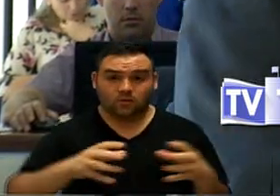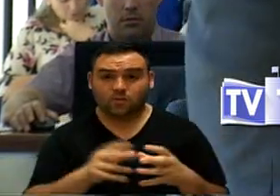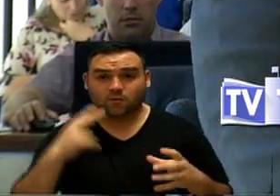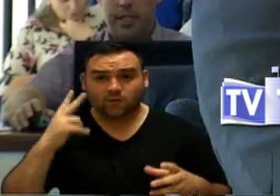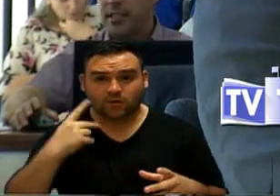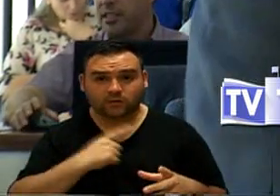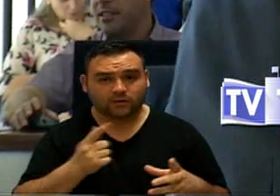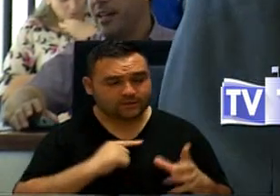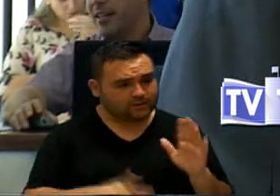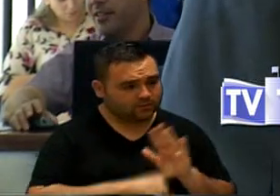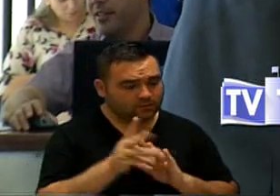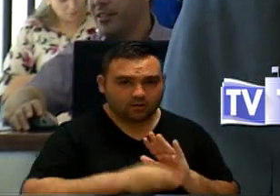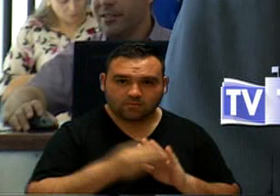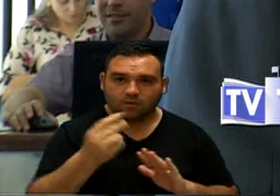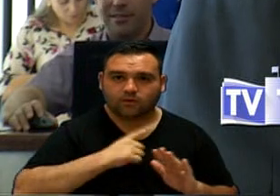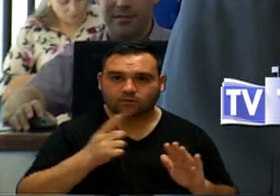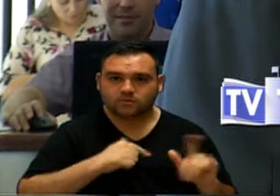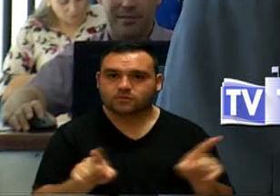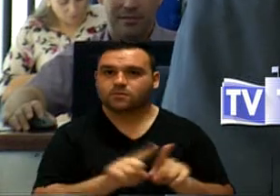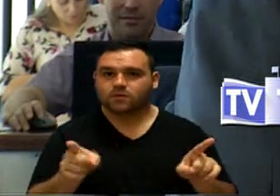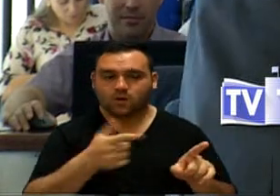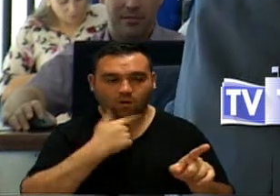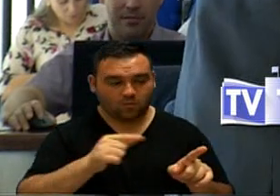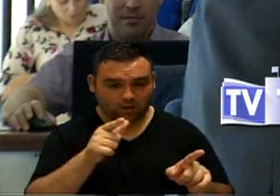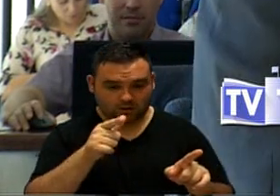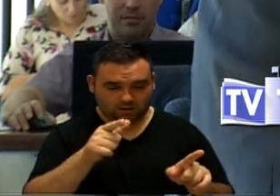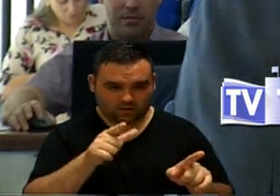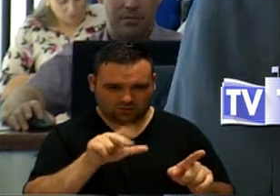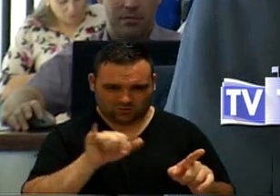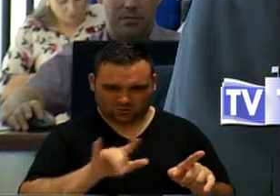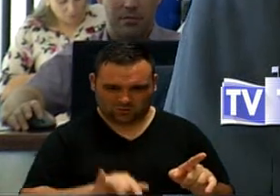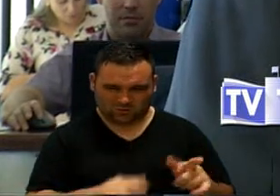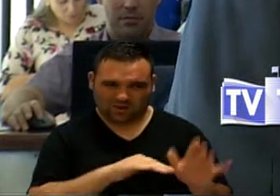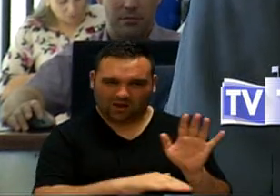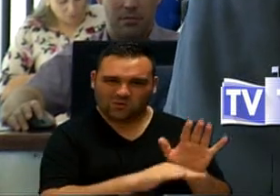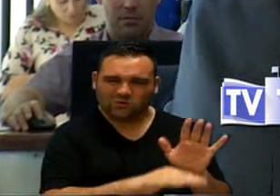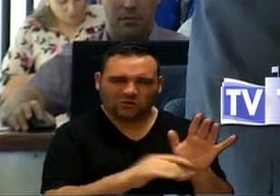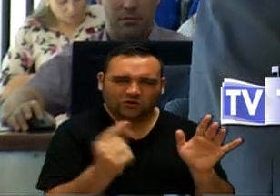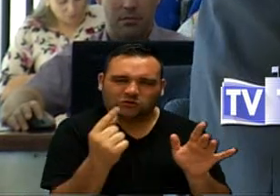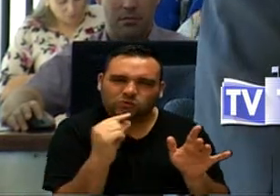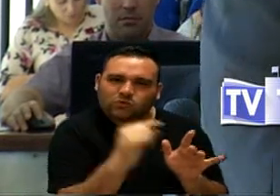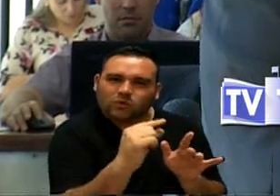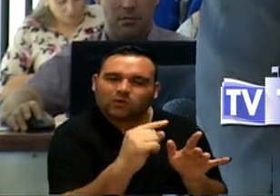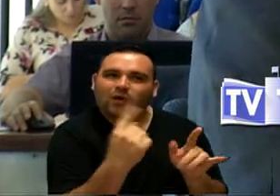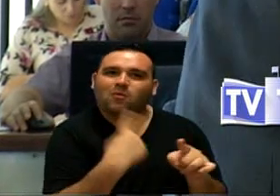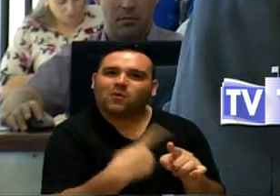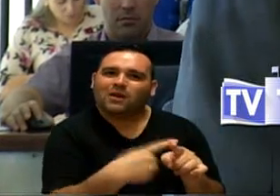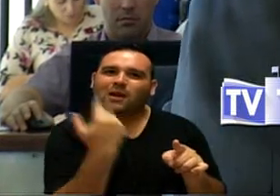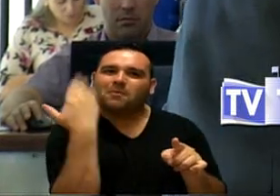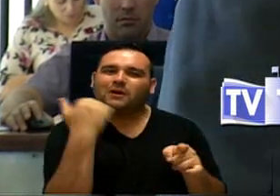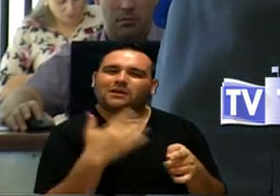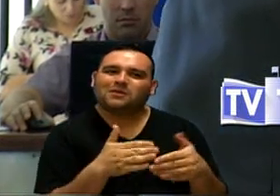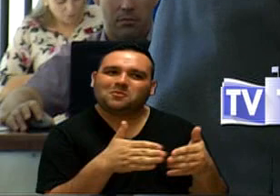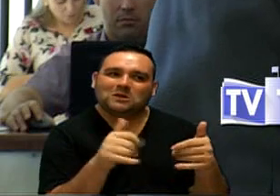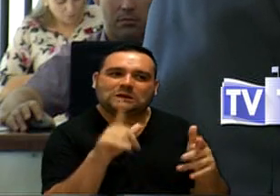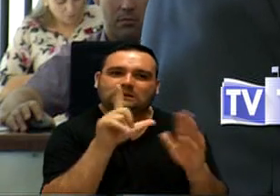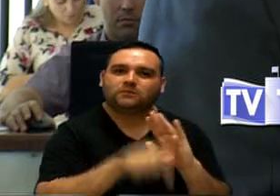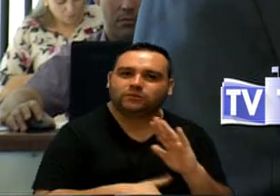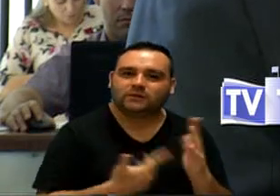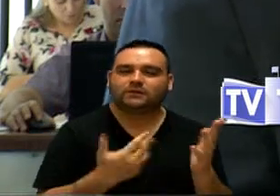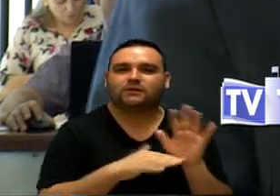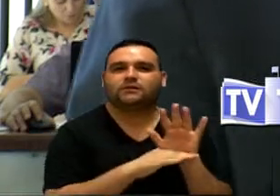feito emendas. O Luiz, inclusive, a nosso pedido ajudou com a emenda pequena no primeiro momento, porque nós tínhamos pedido